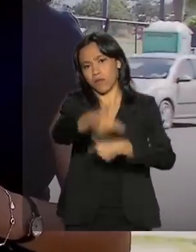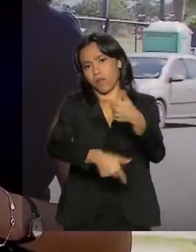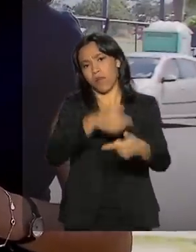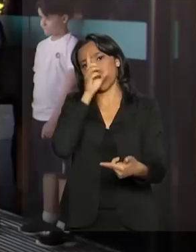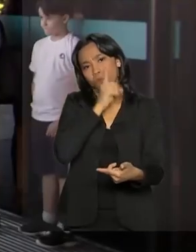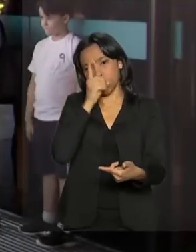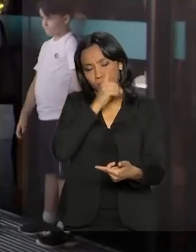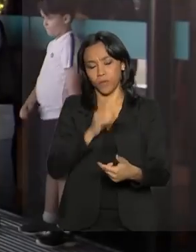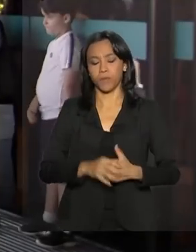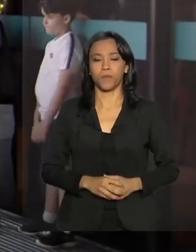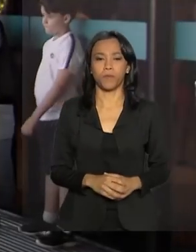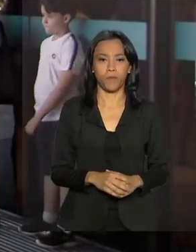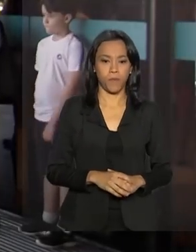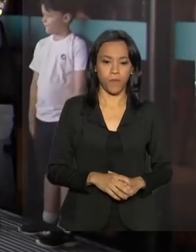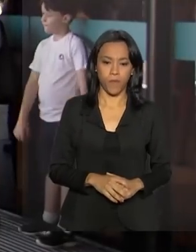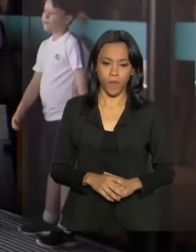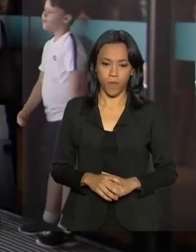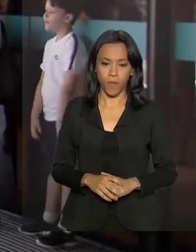domingo.